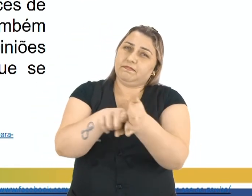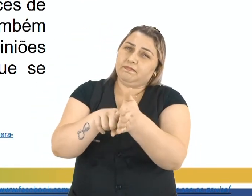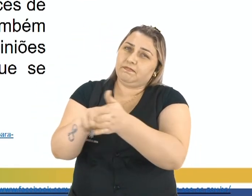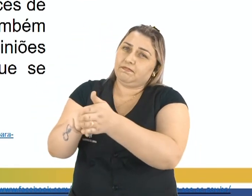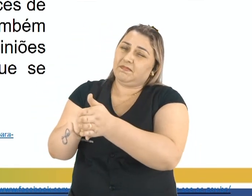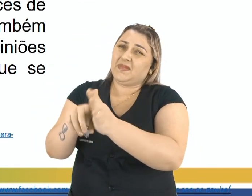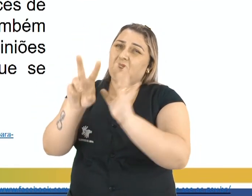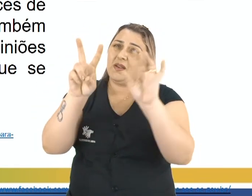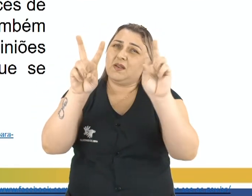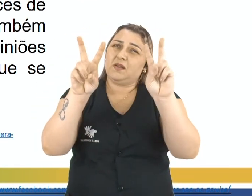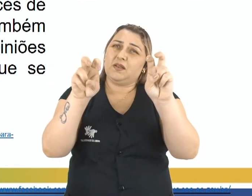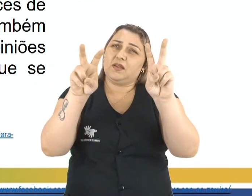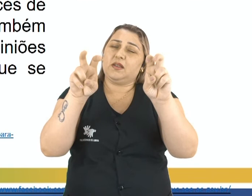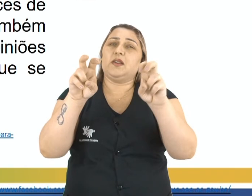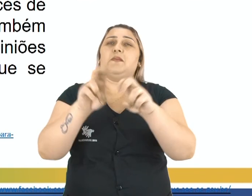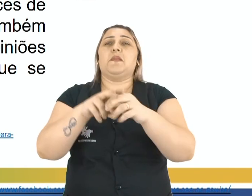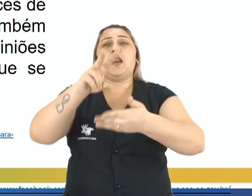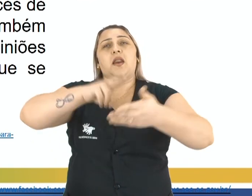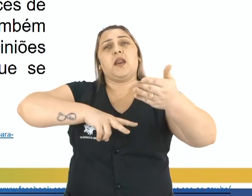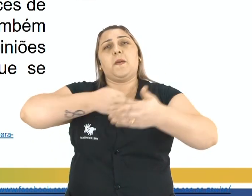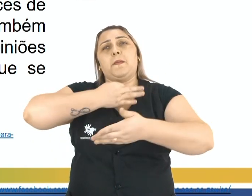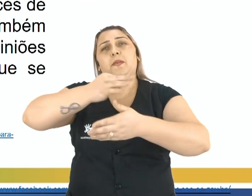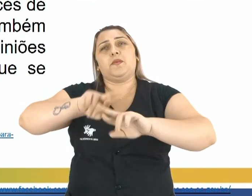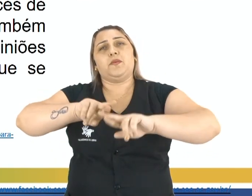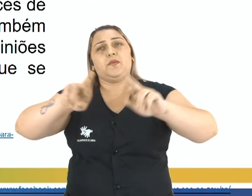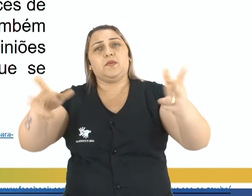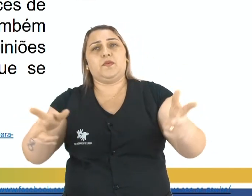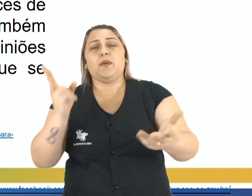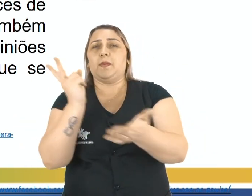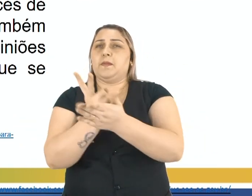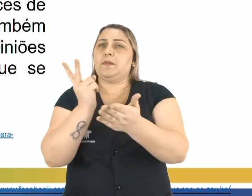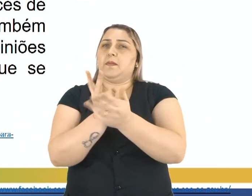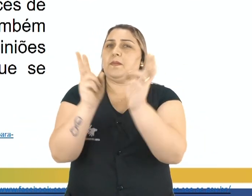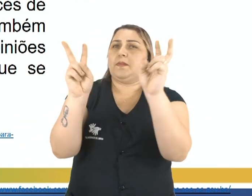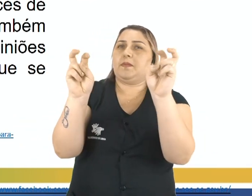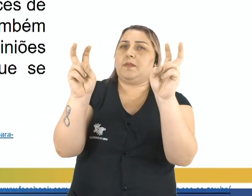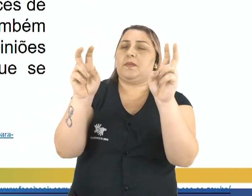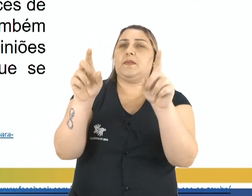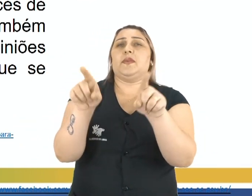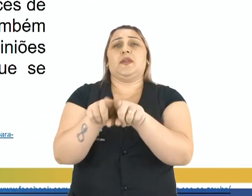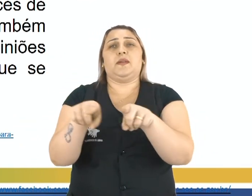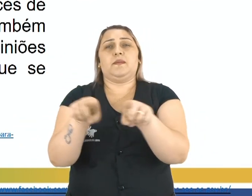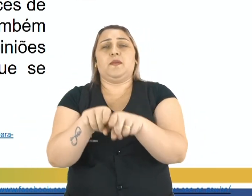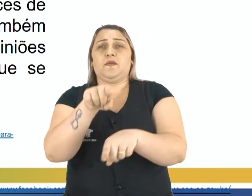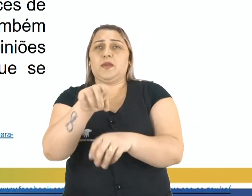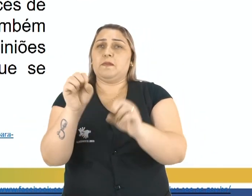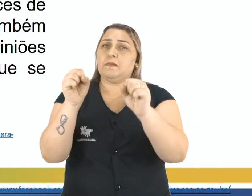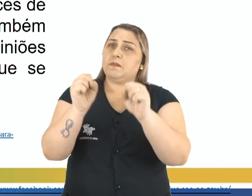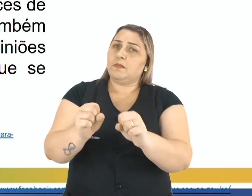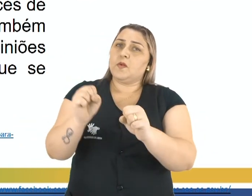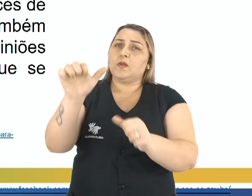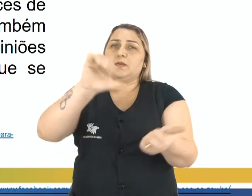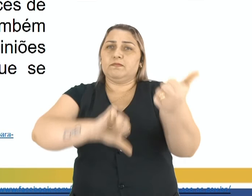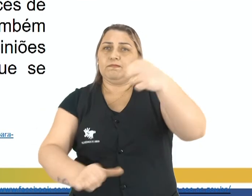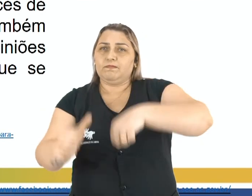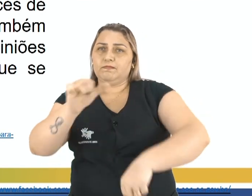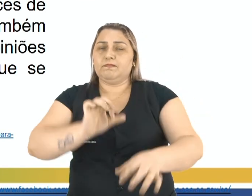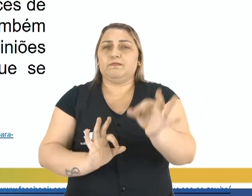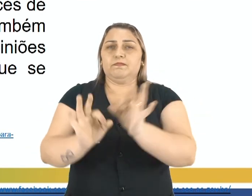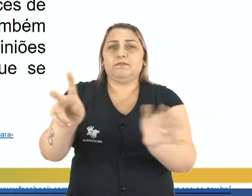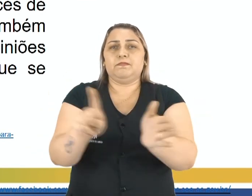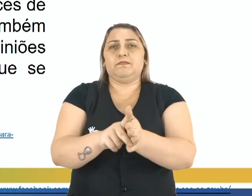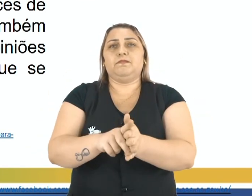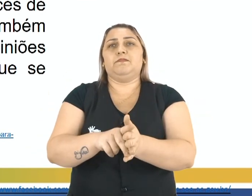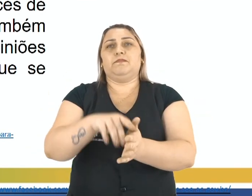sobre o tema a ser discutido, ler opiniões diferentes sobre o mesmo assunto e modo que você possa analisar e construir a